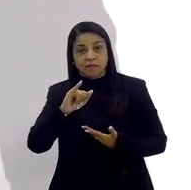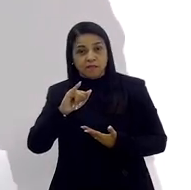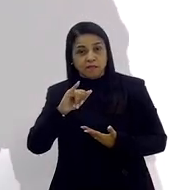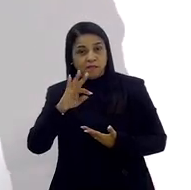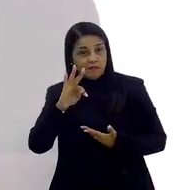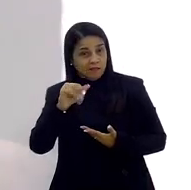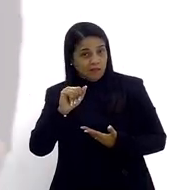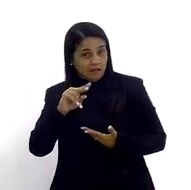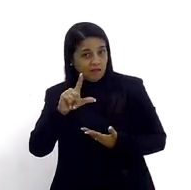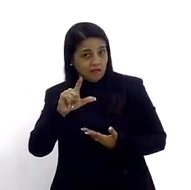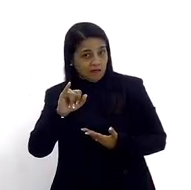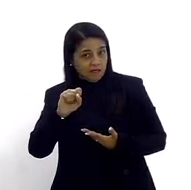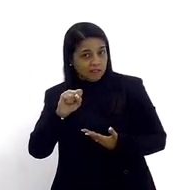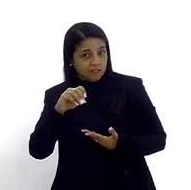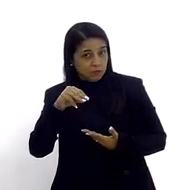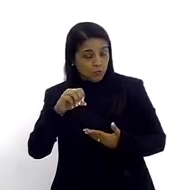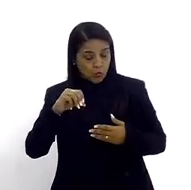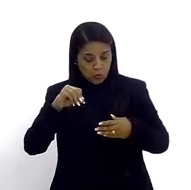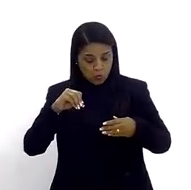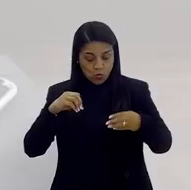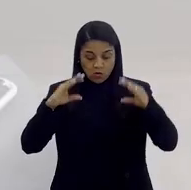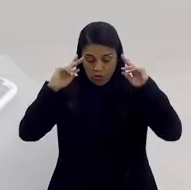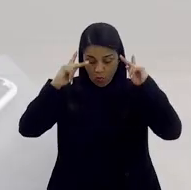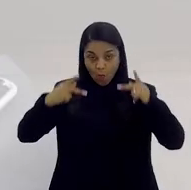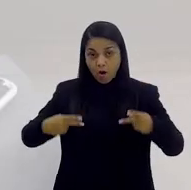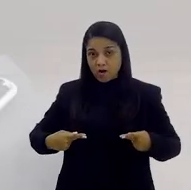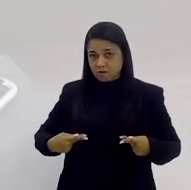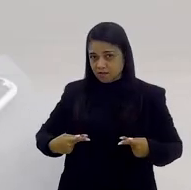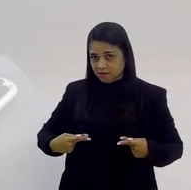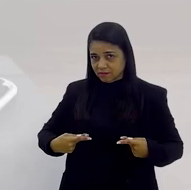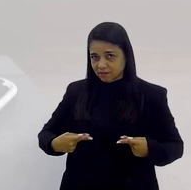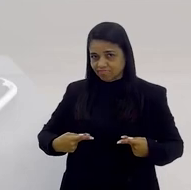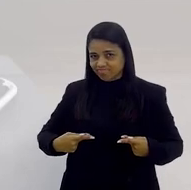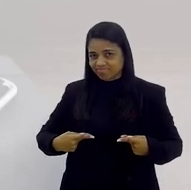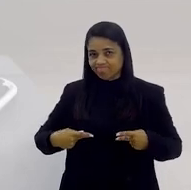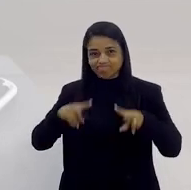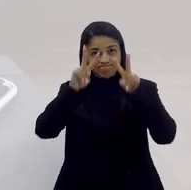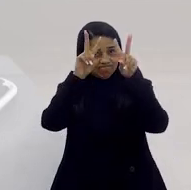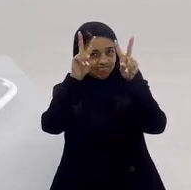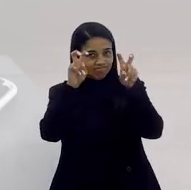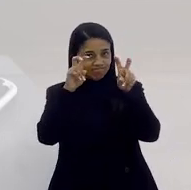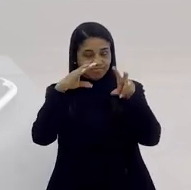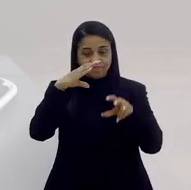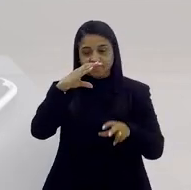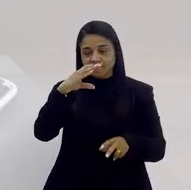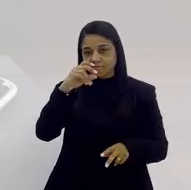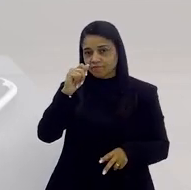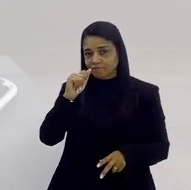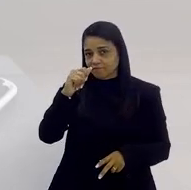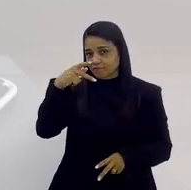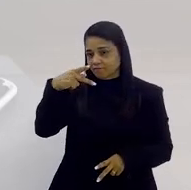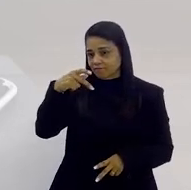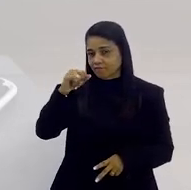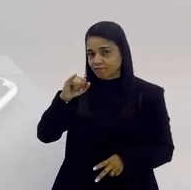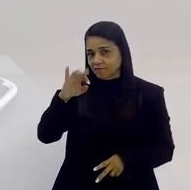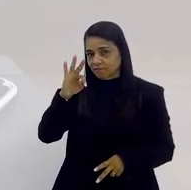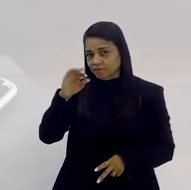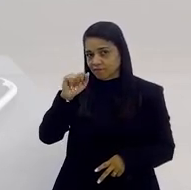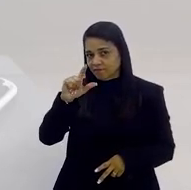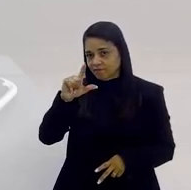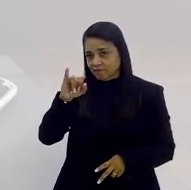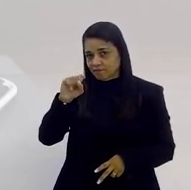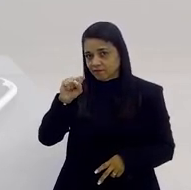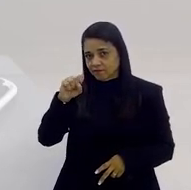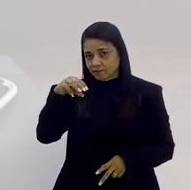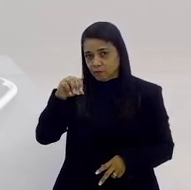o capitalismo é da humanidade então quando a gente fala sobre capitalismo a gente tá falando sobre humanidade O espiritual